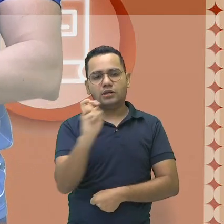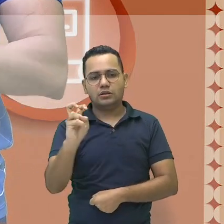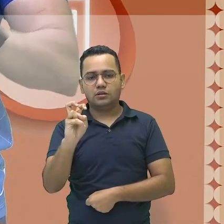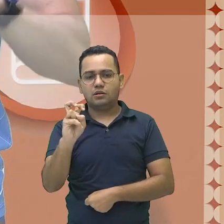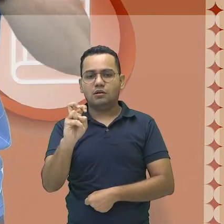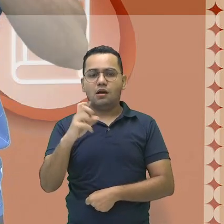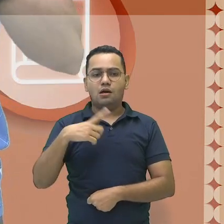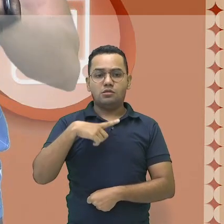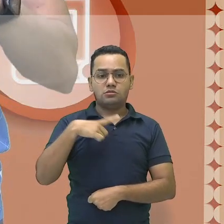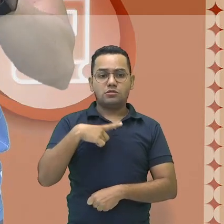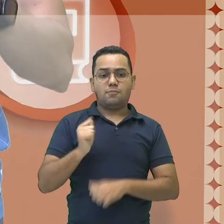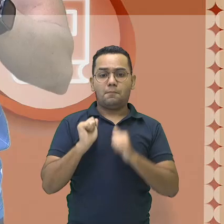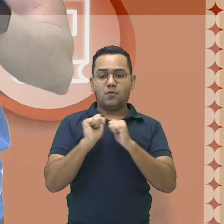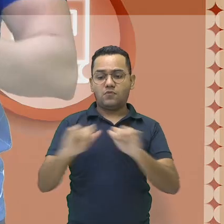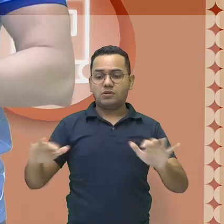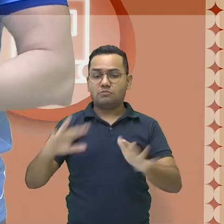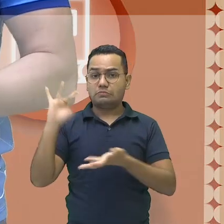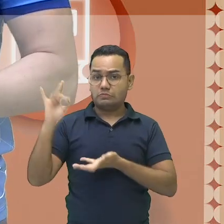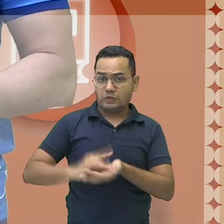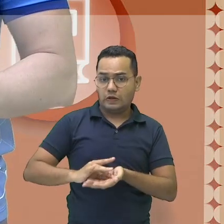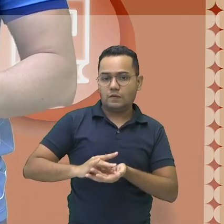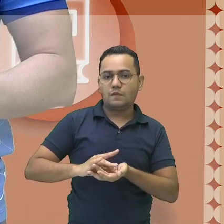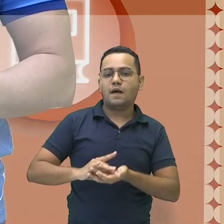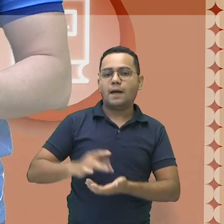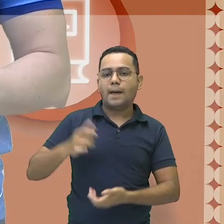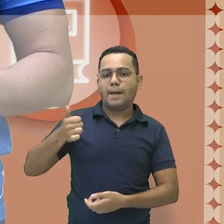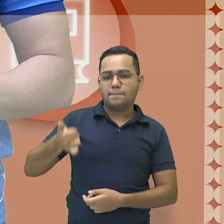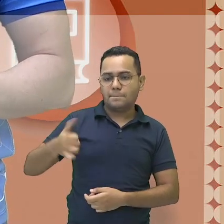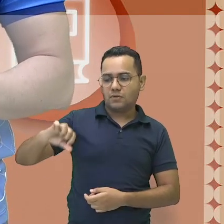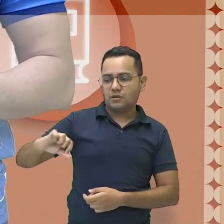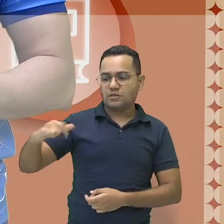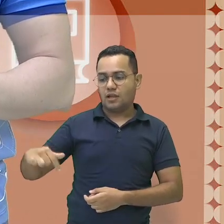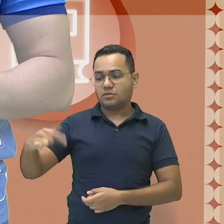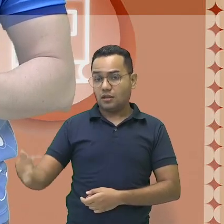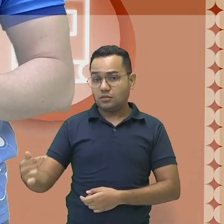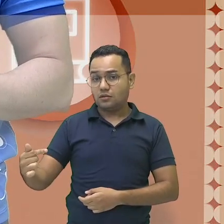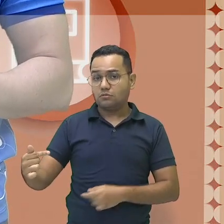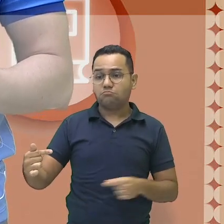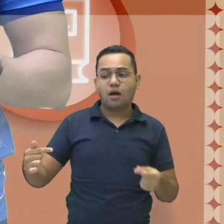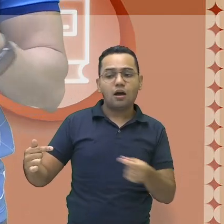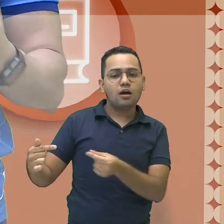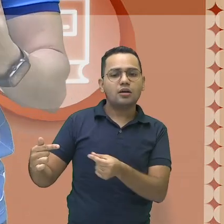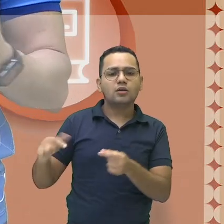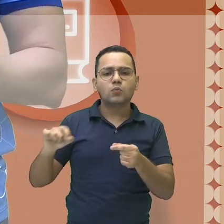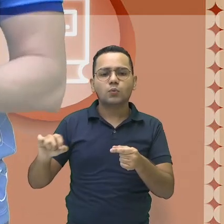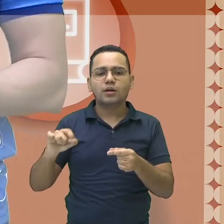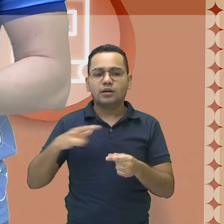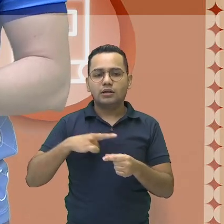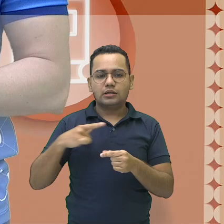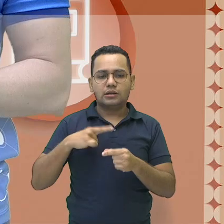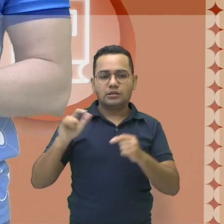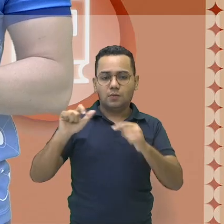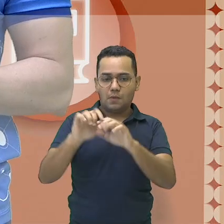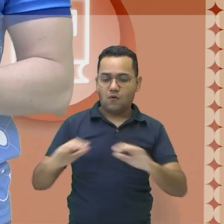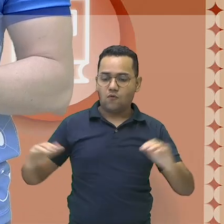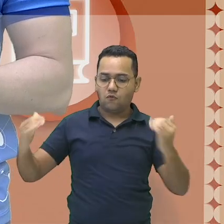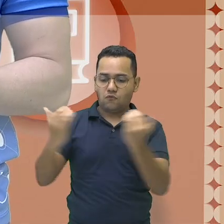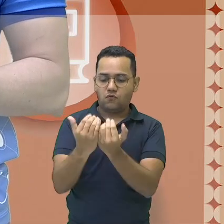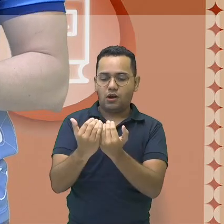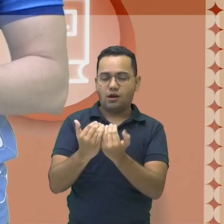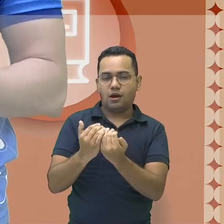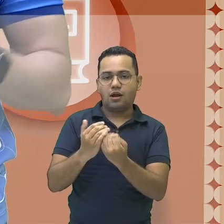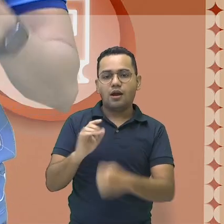1965, mas ele ganhou força mesmo a partir de 1972, durante a Conferência